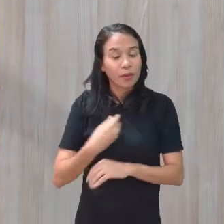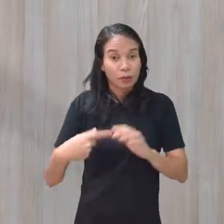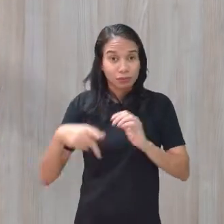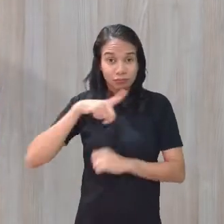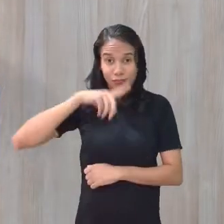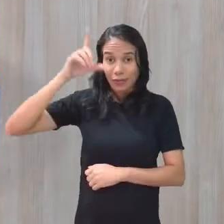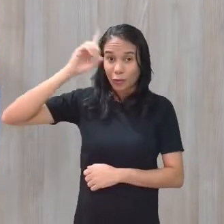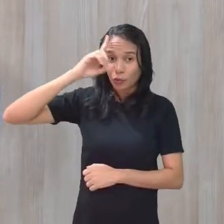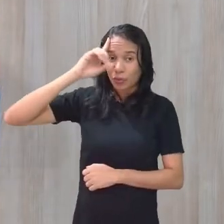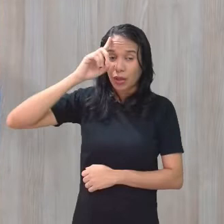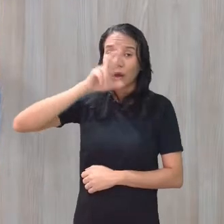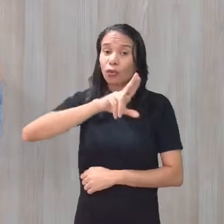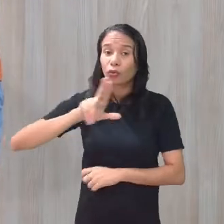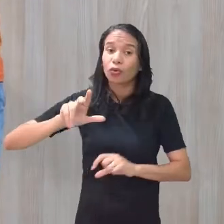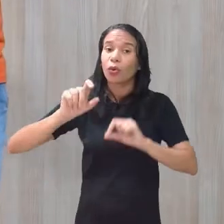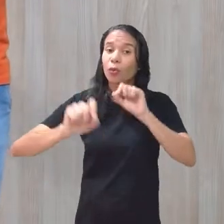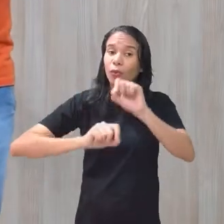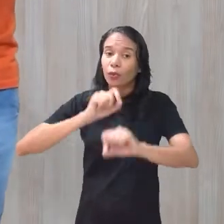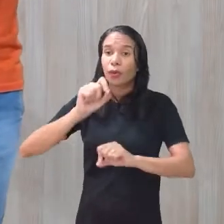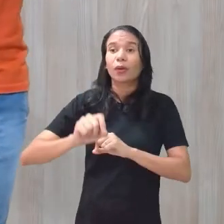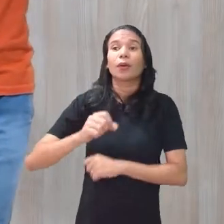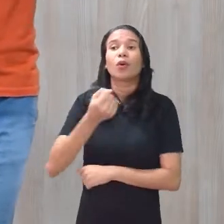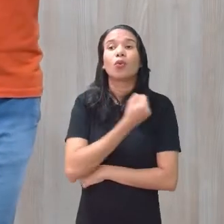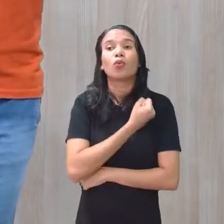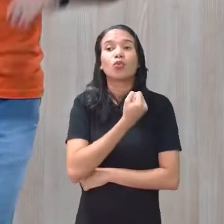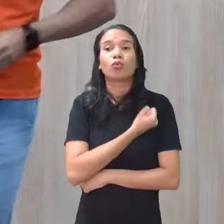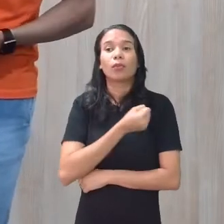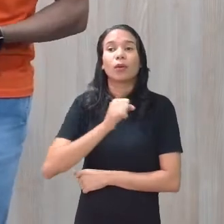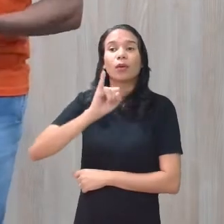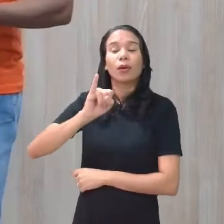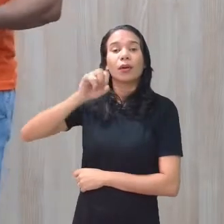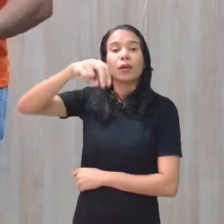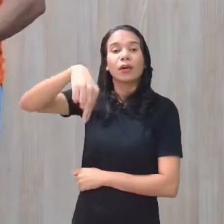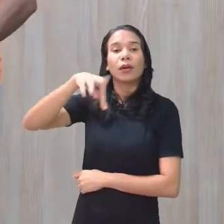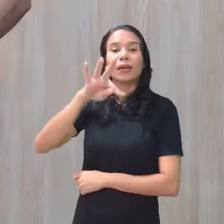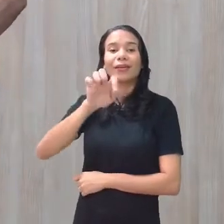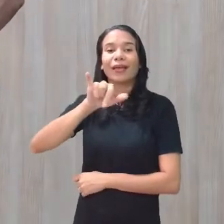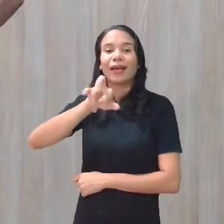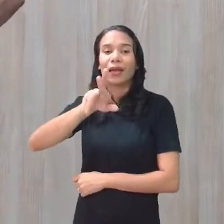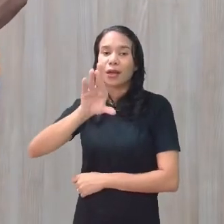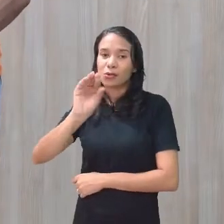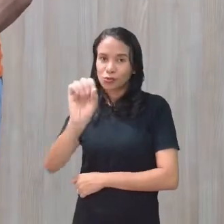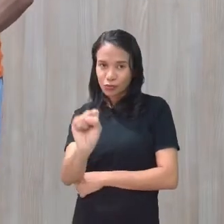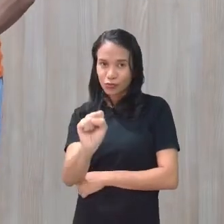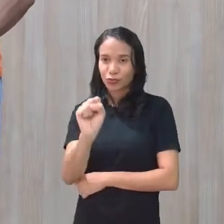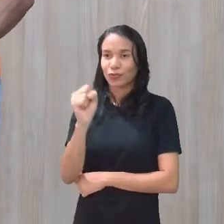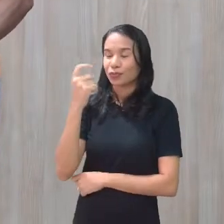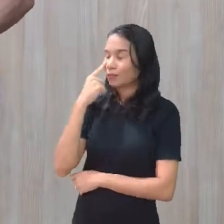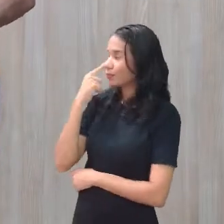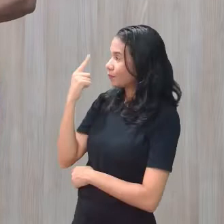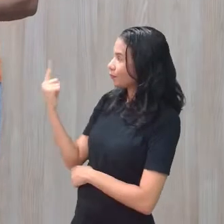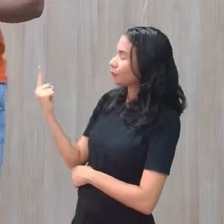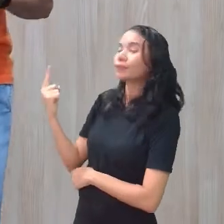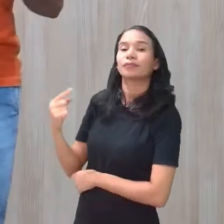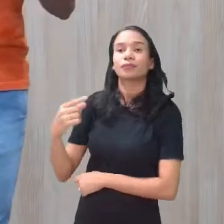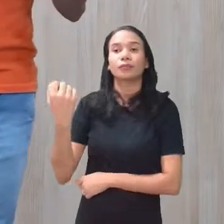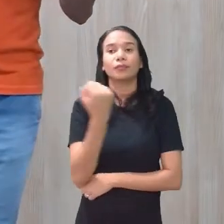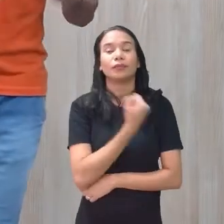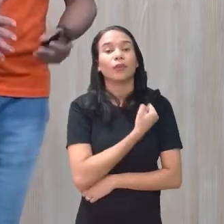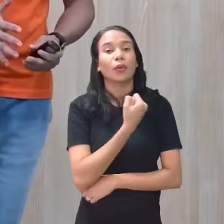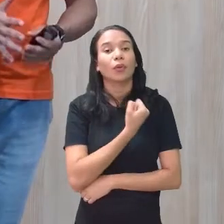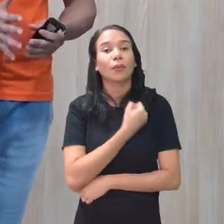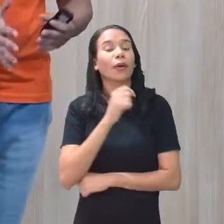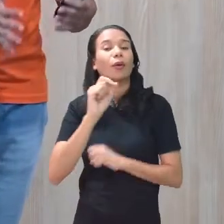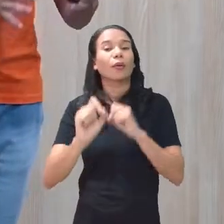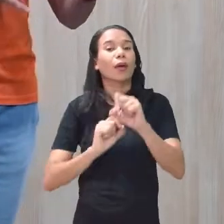a dia, ela se chama números inteiros, certo? Então, esses números inteiros, tá? É a